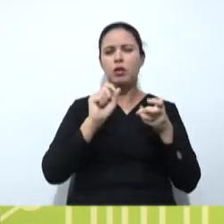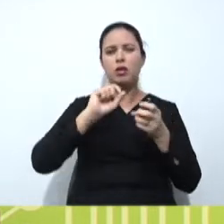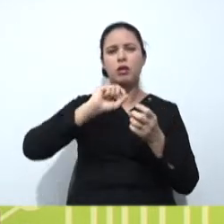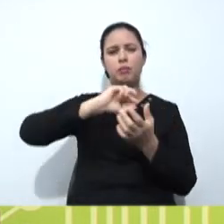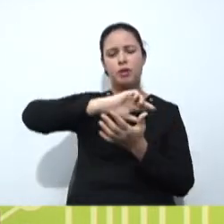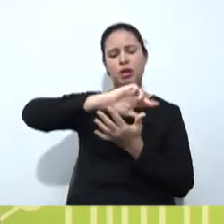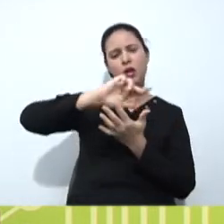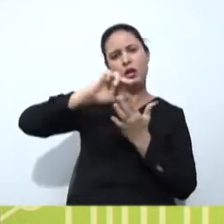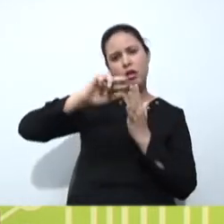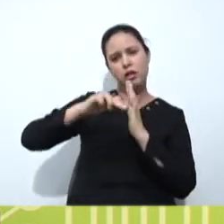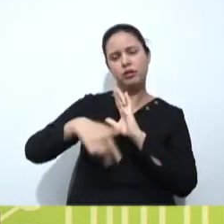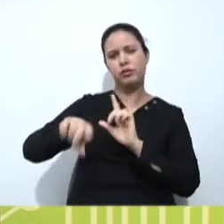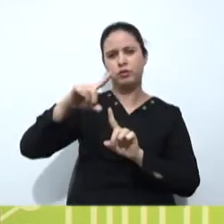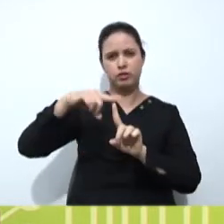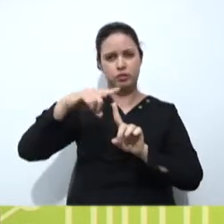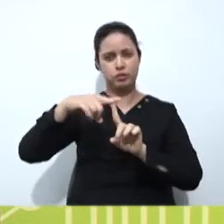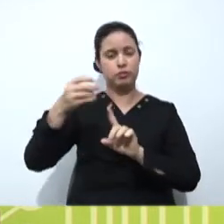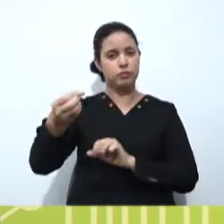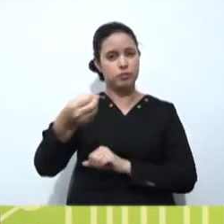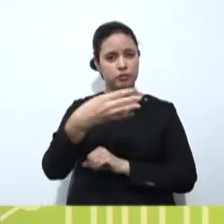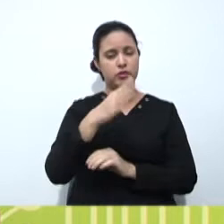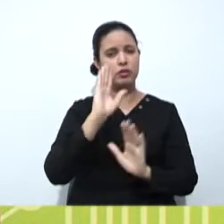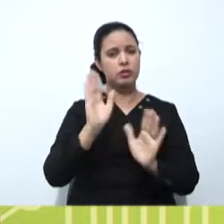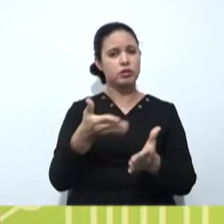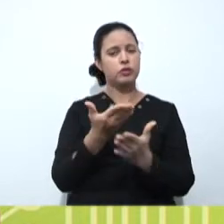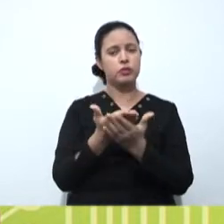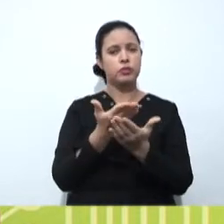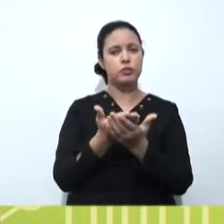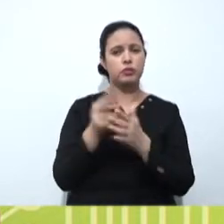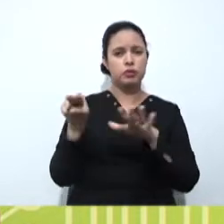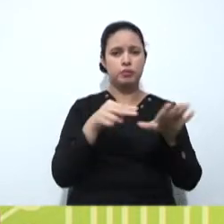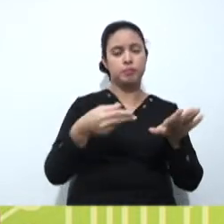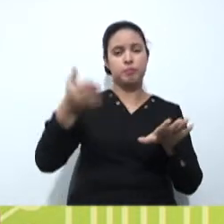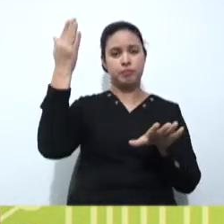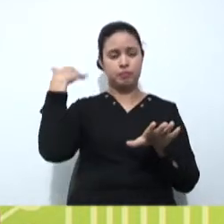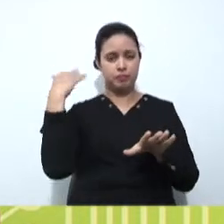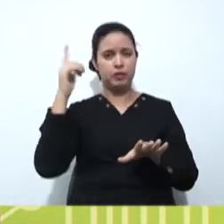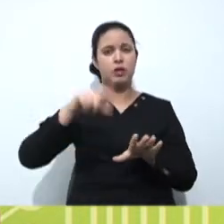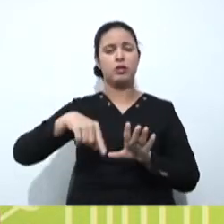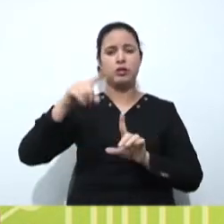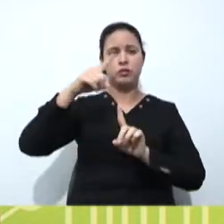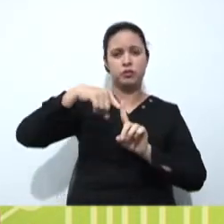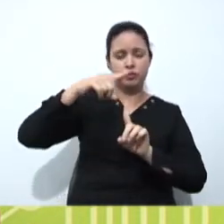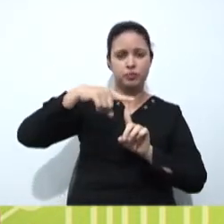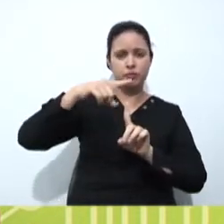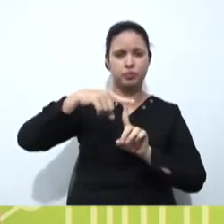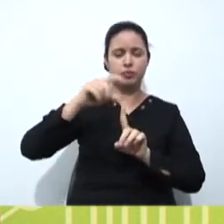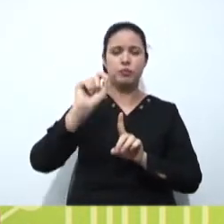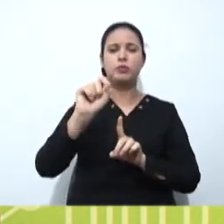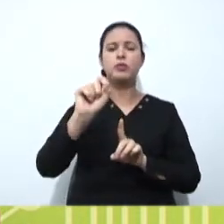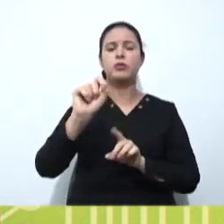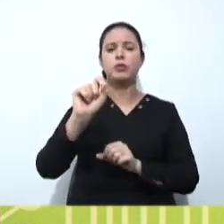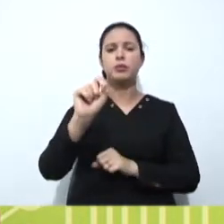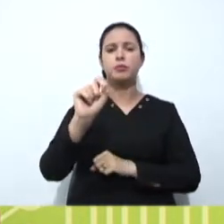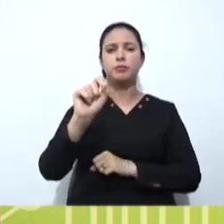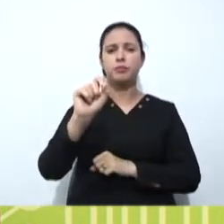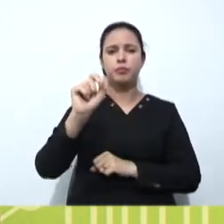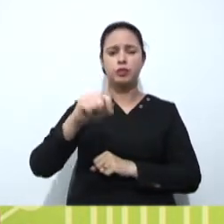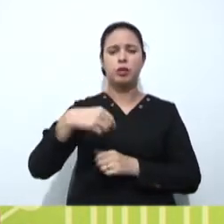tipos de inovação que a gente estudou na aula passada, né? O tipo de inovação inovação